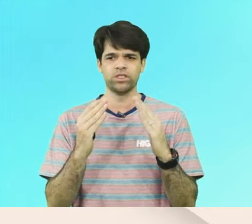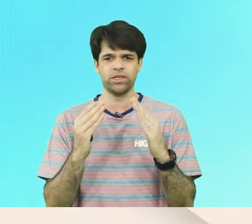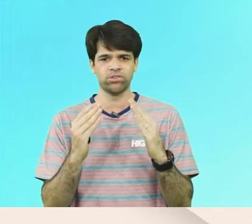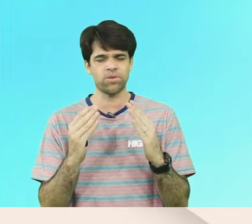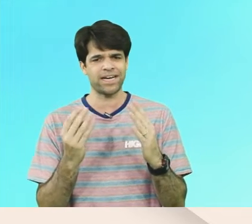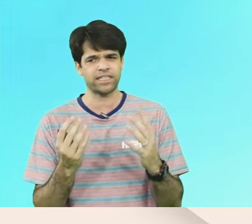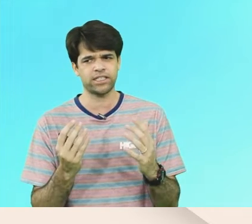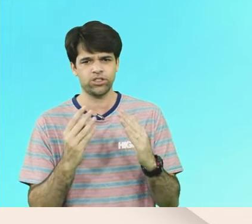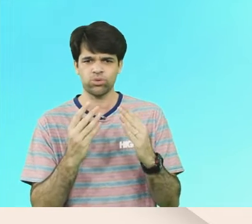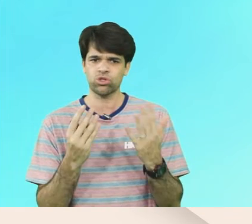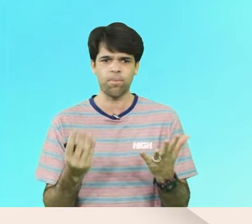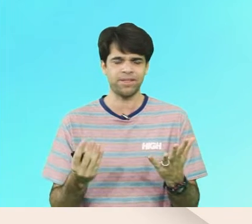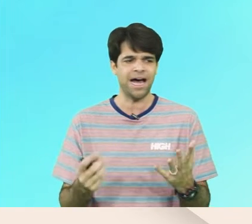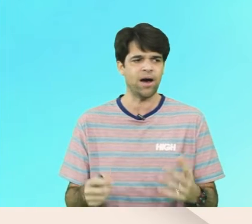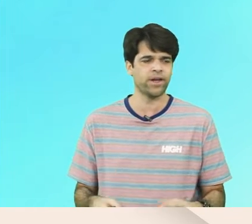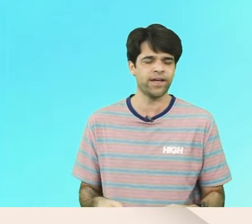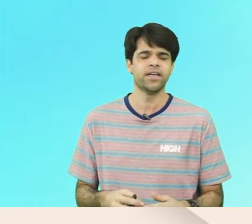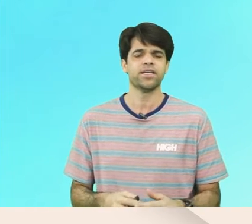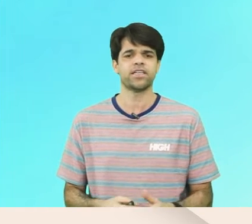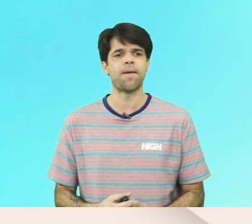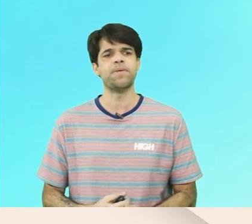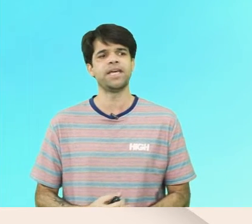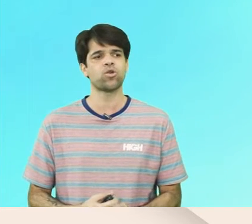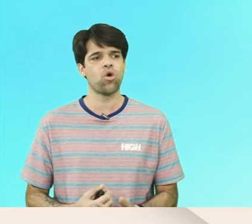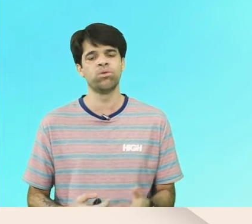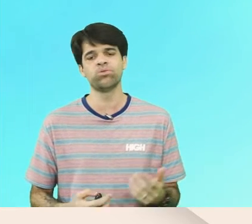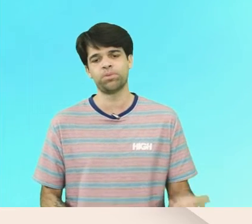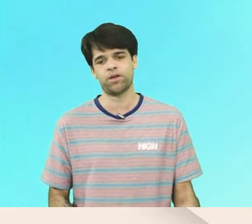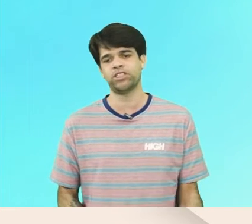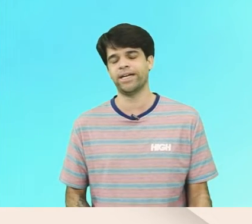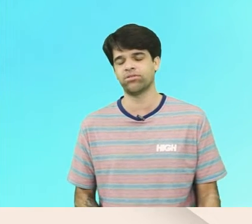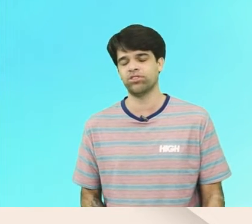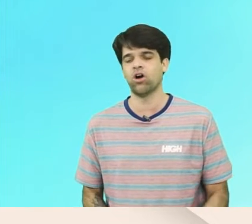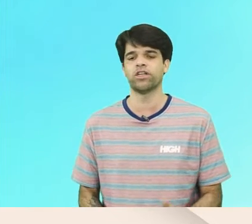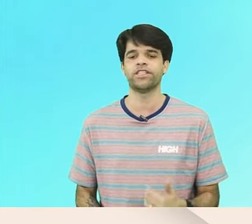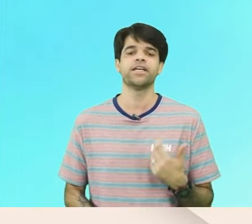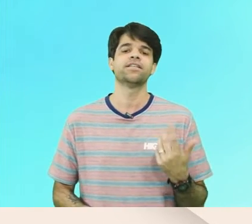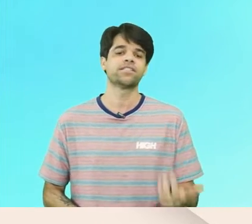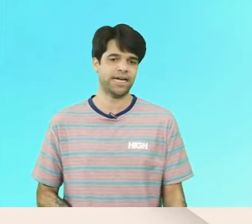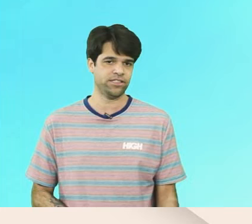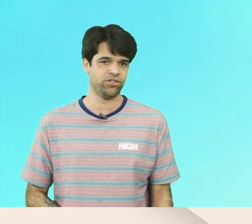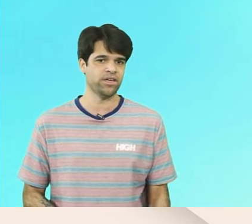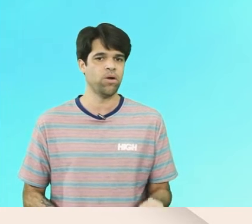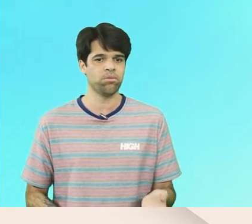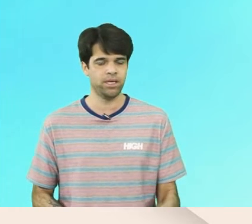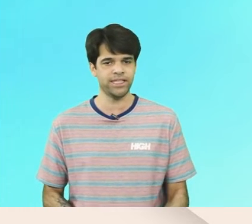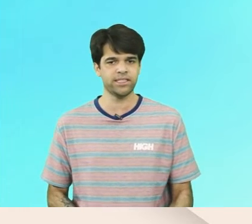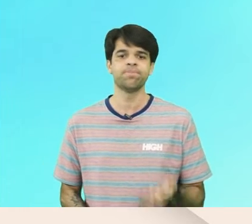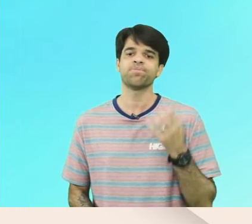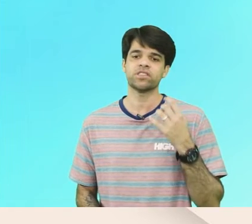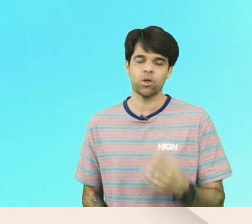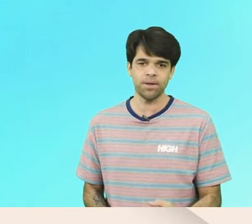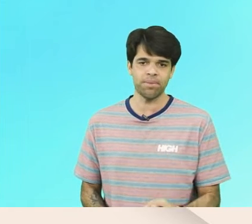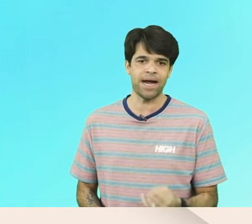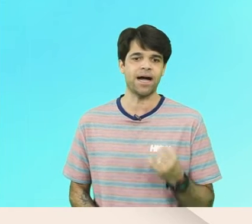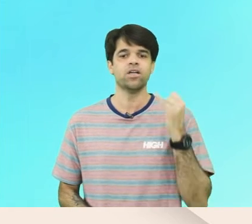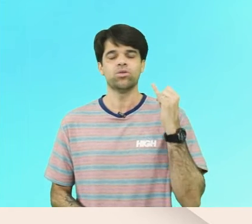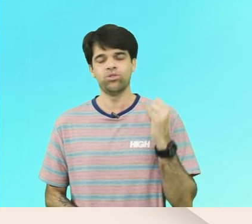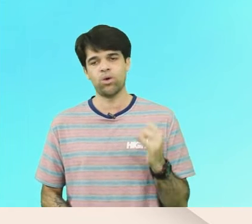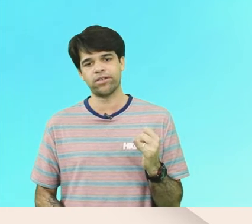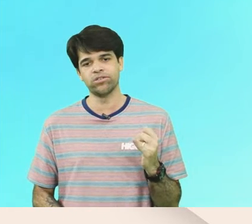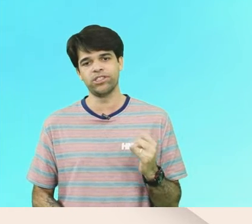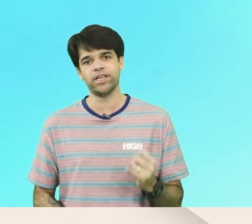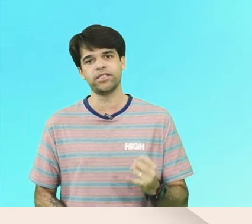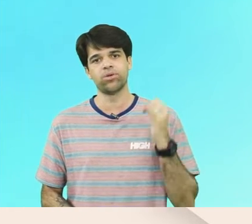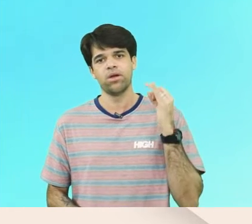segue aquele modelo tão característico top-down, né? Que é bem comum nos projetos de ordem tradicional, beleza? Então